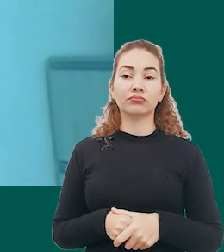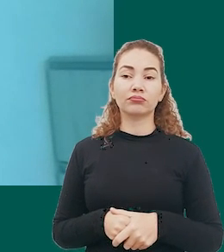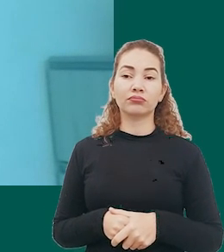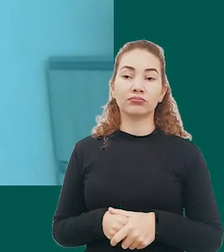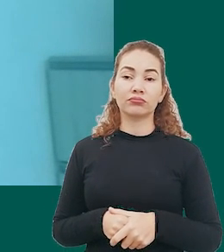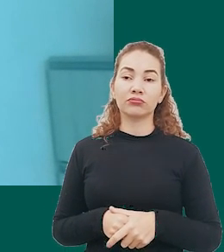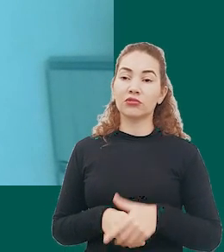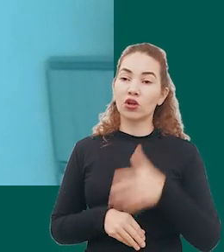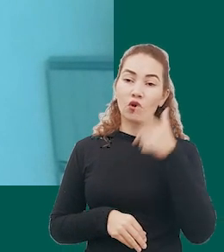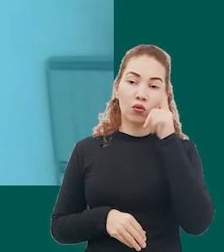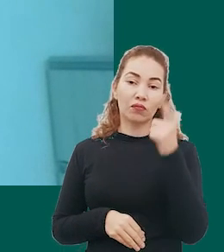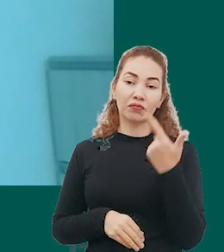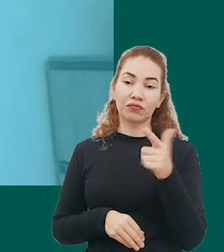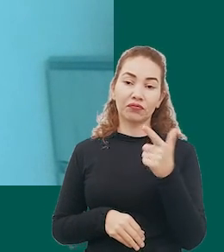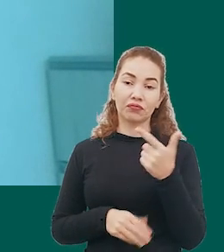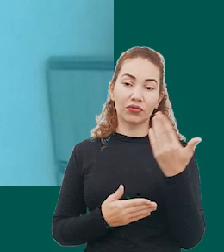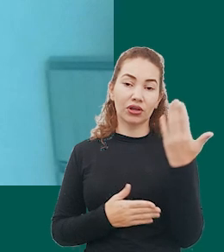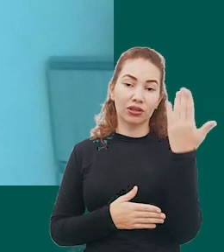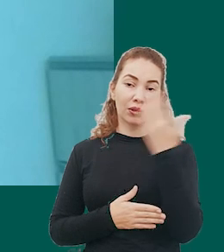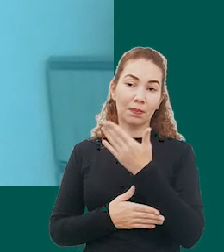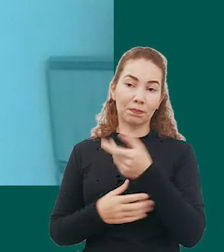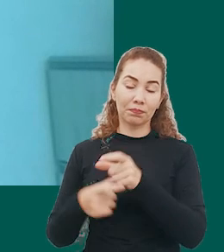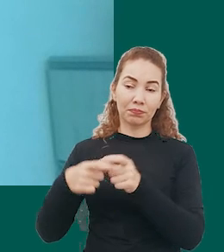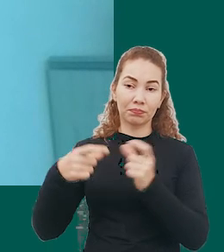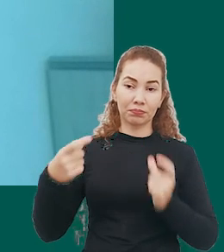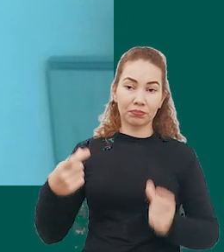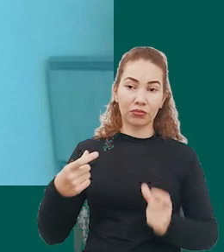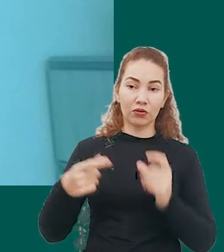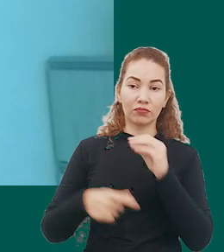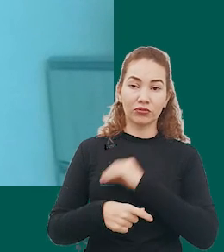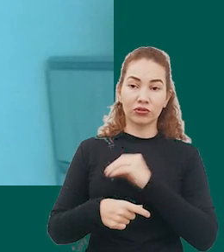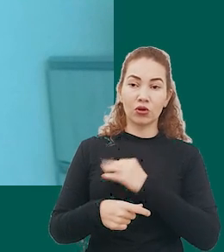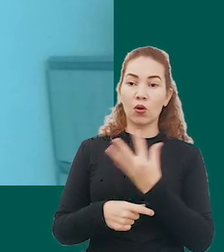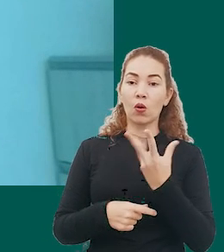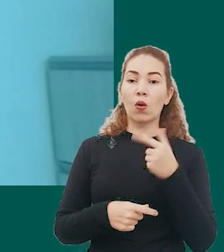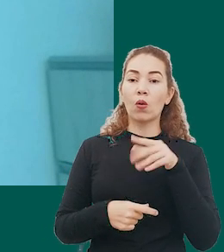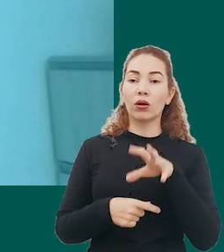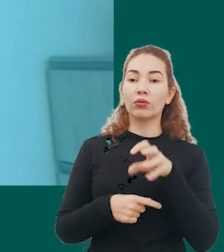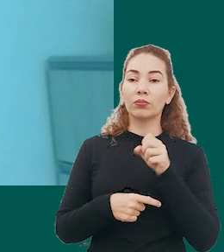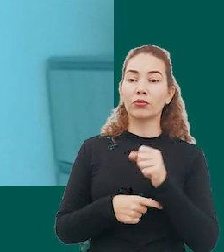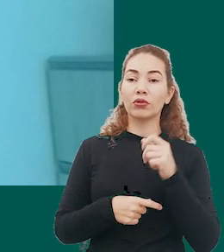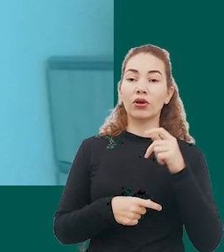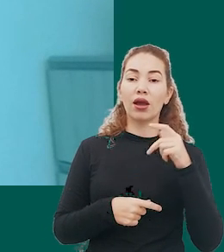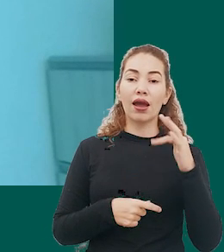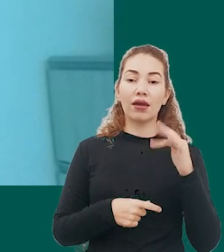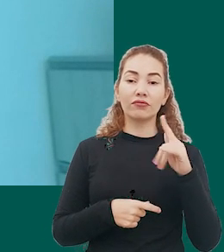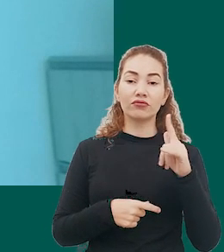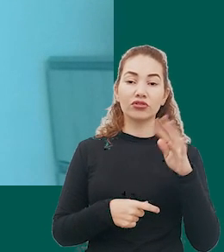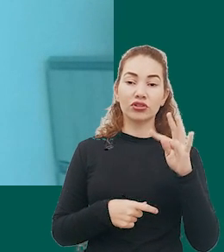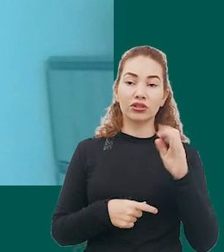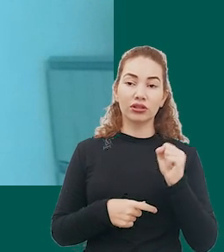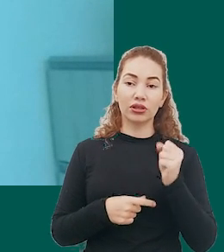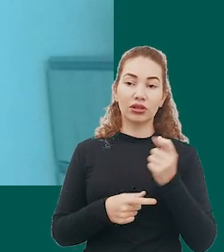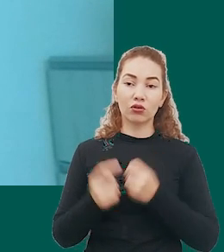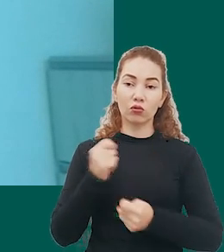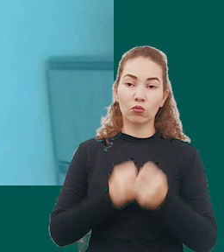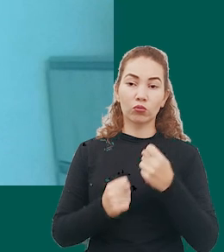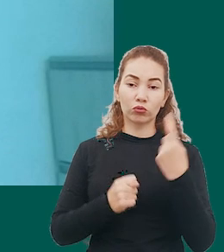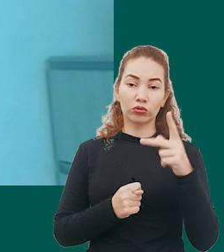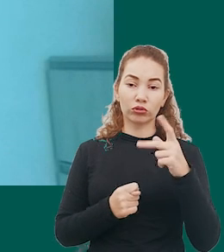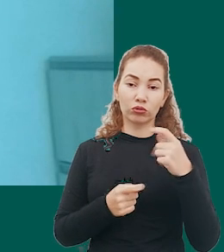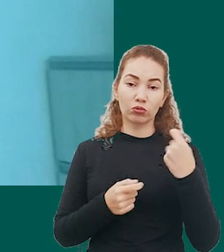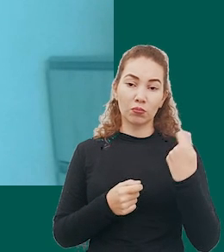E tu não vai ter um comprovante de rendimentos onde vai dizer quanto foi o saque do teu FGTS. Esse é um controle que você precisa